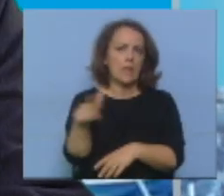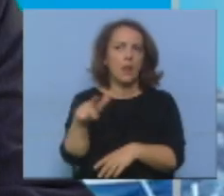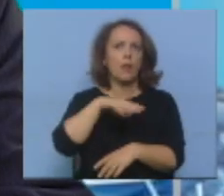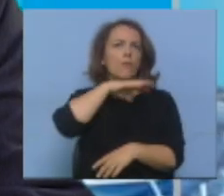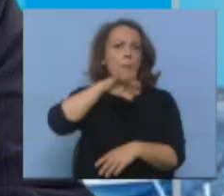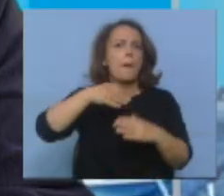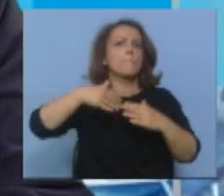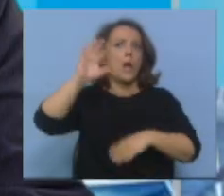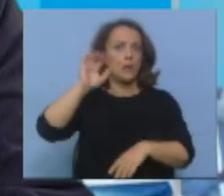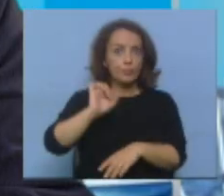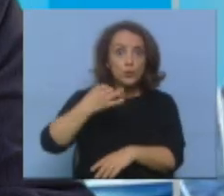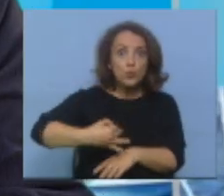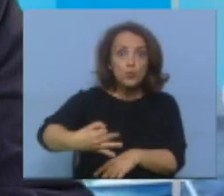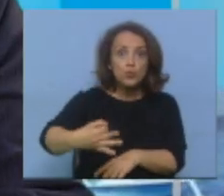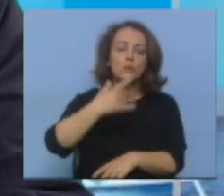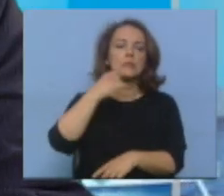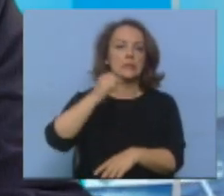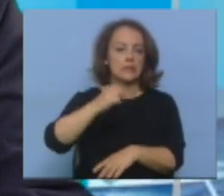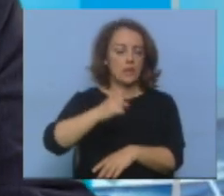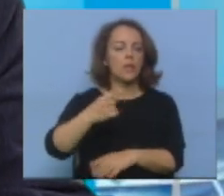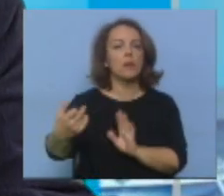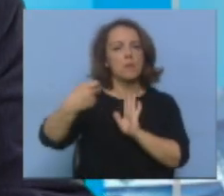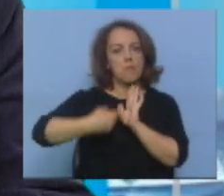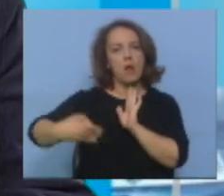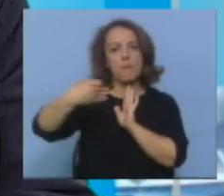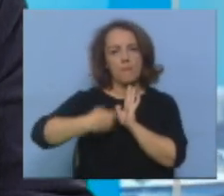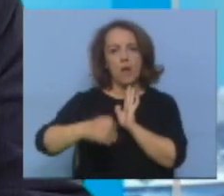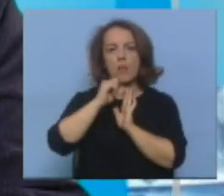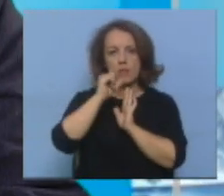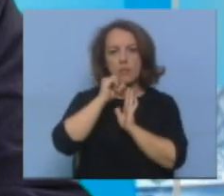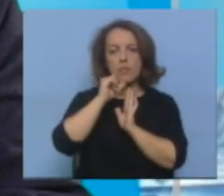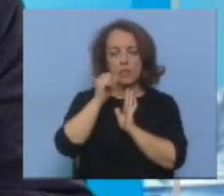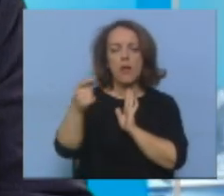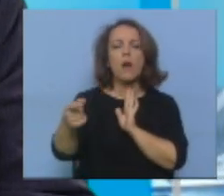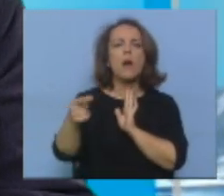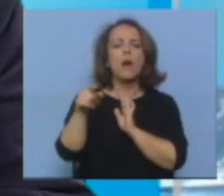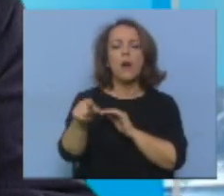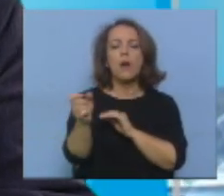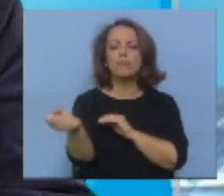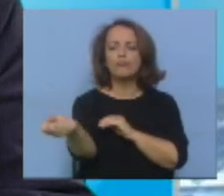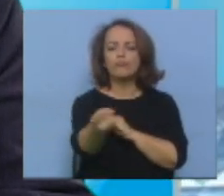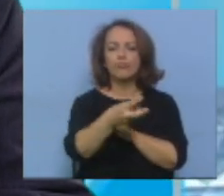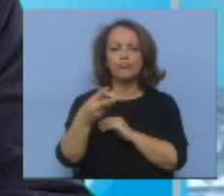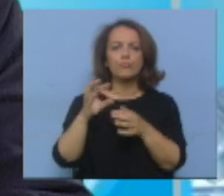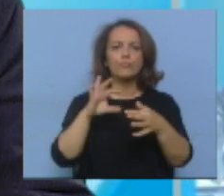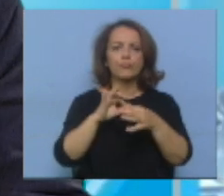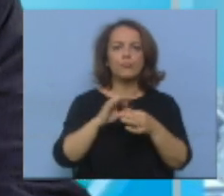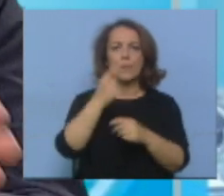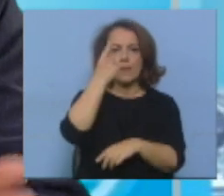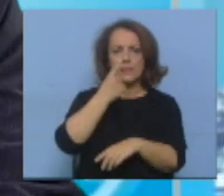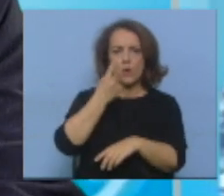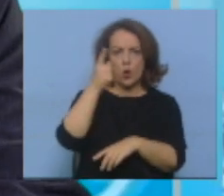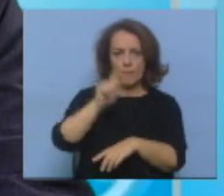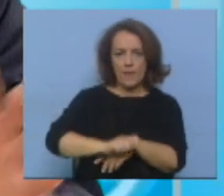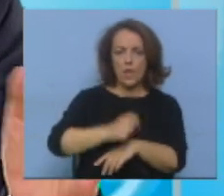é? Diariamente? Que dependem de nós. Eles estão distribuídos por 3 semanas por mês, portanto há